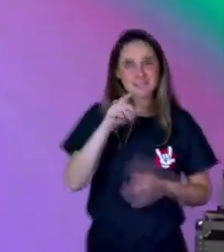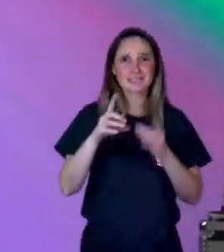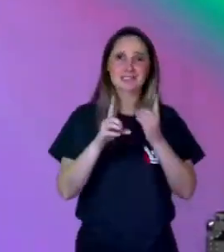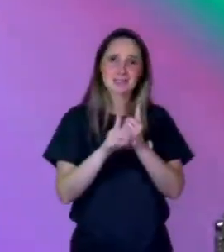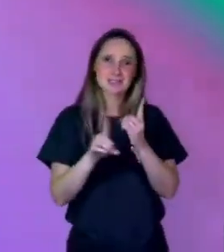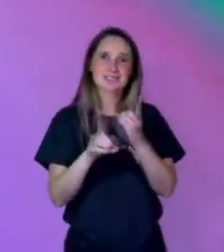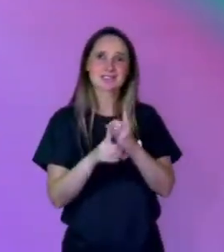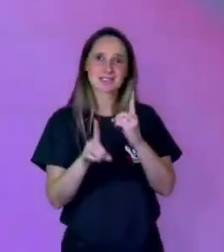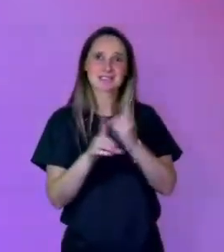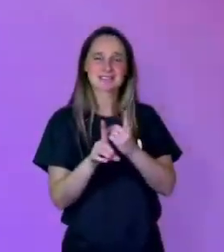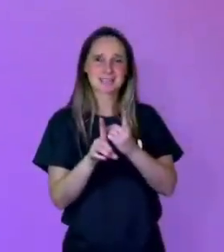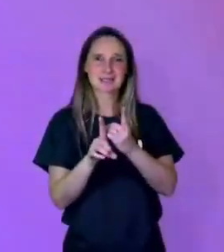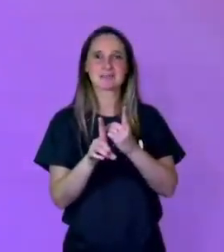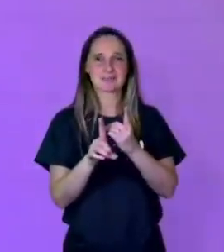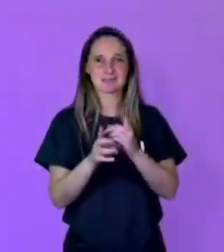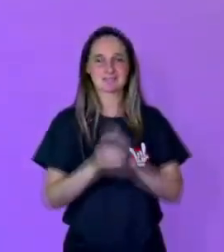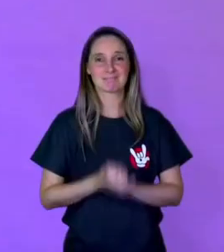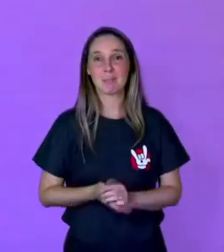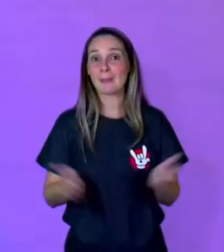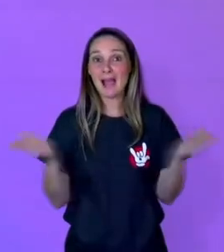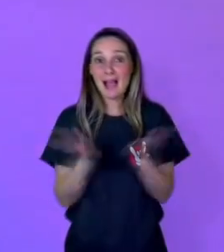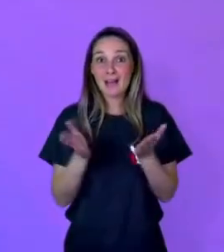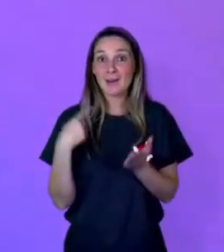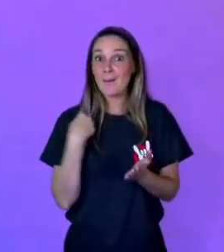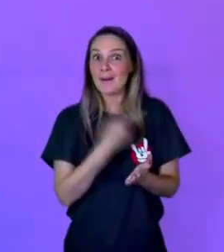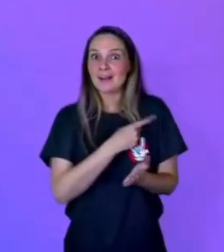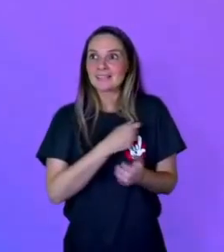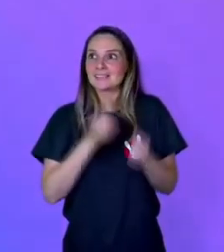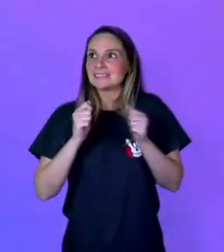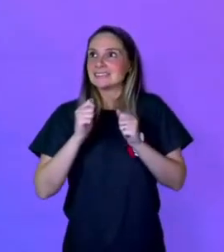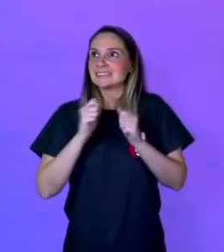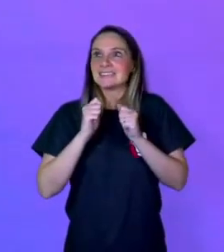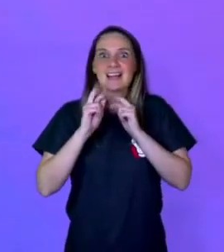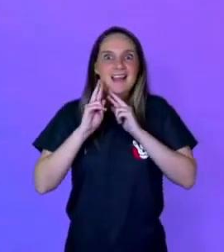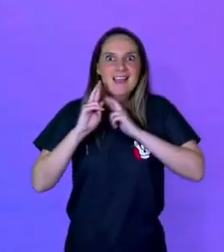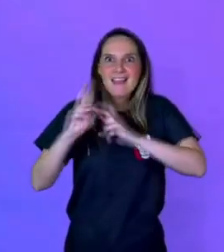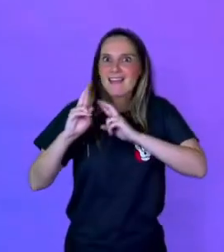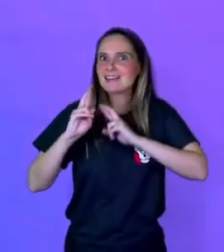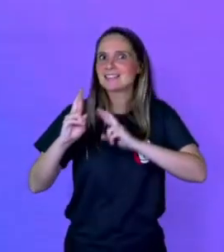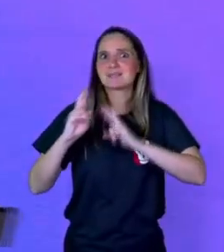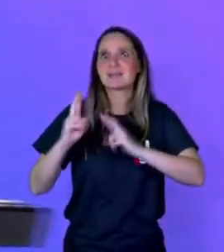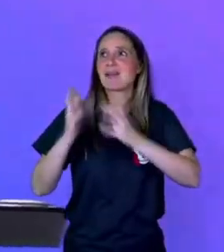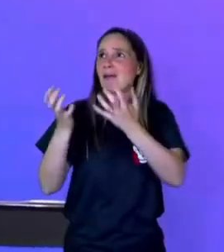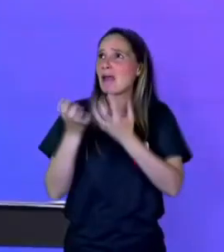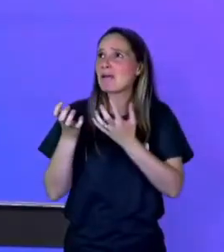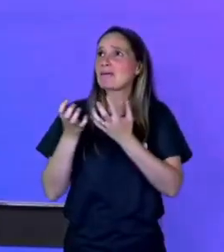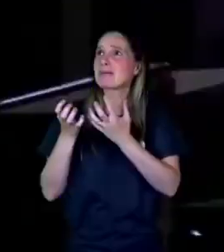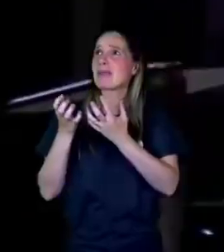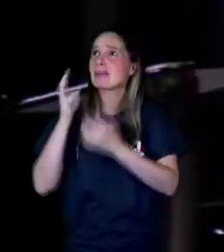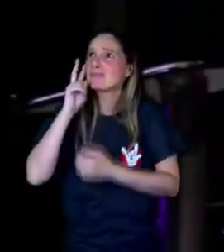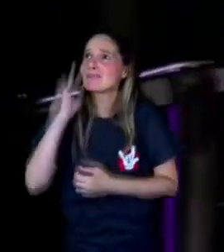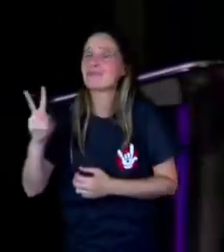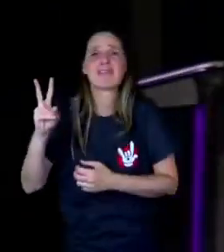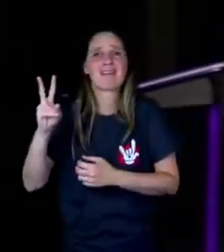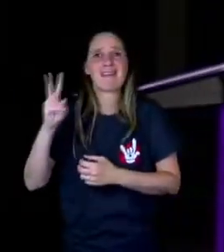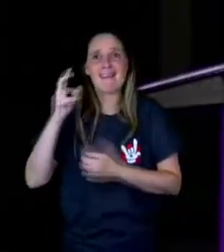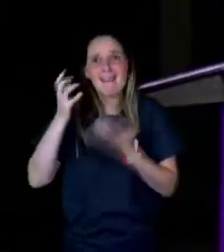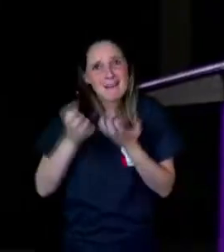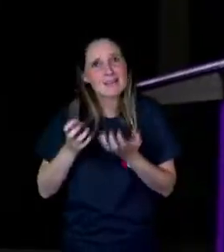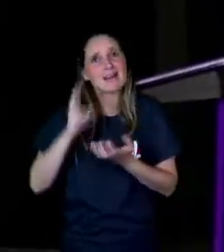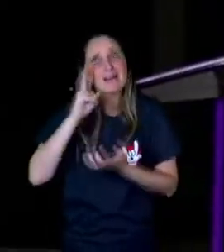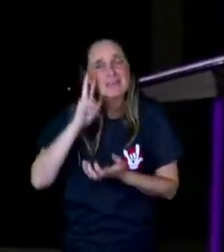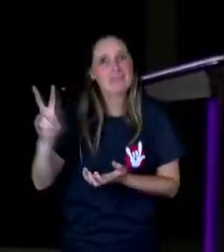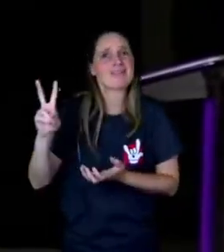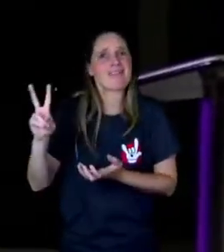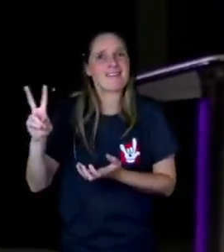ele vai aparecer de novo, cara? Quando é que eu vou ver mais uma vez? Quando é que eu vou ver isso de novo? Quando é que eu vou ver algo